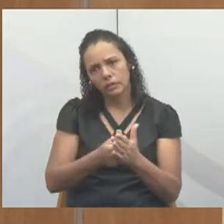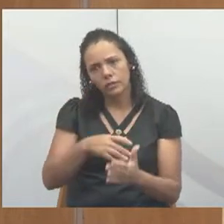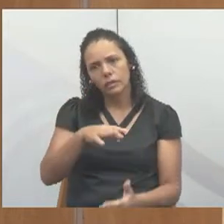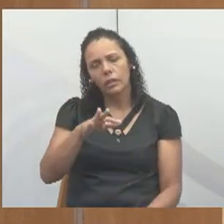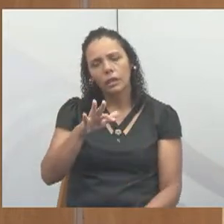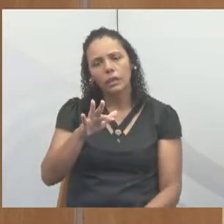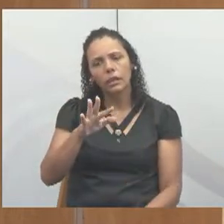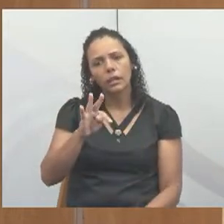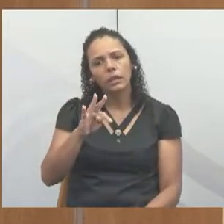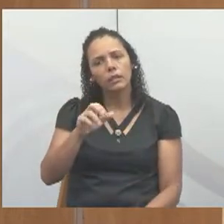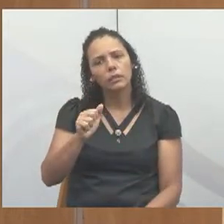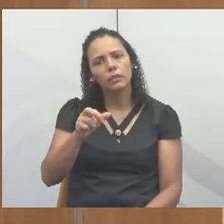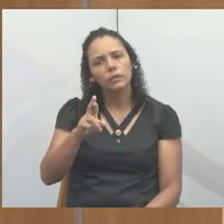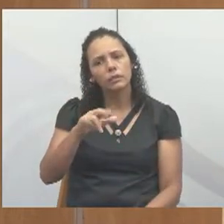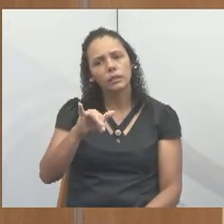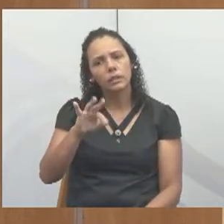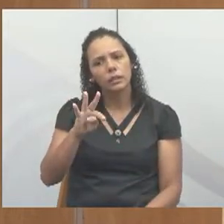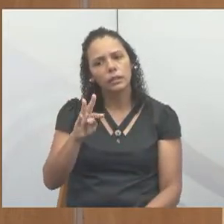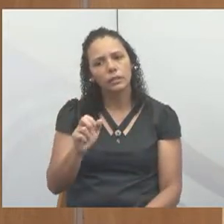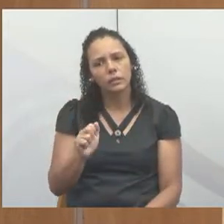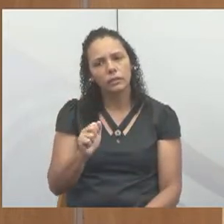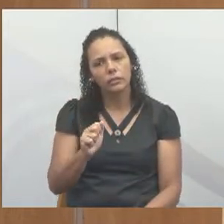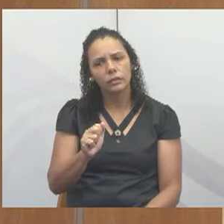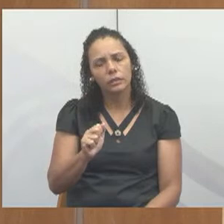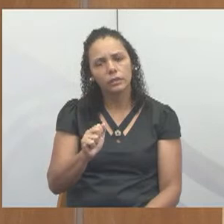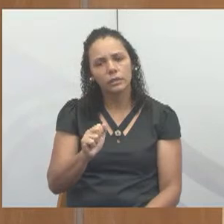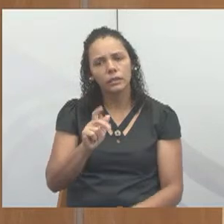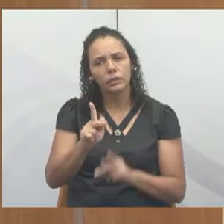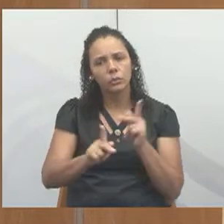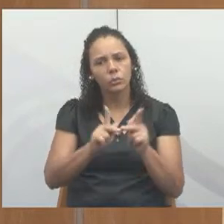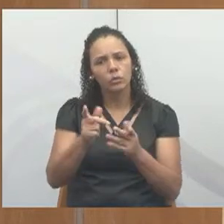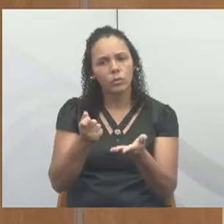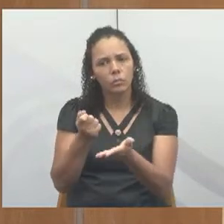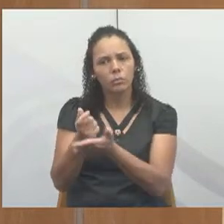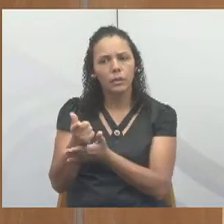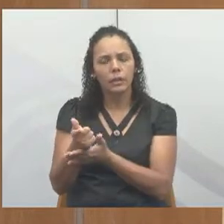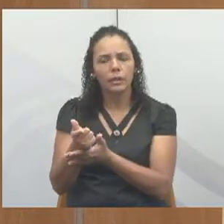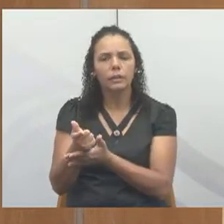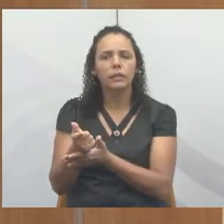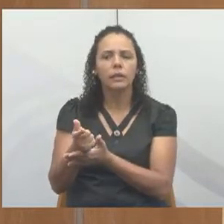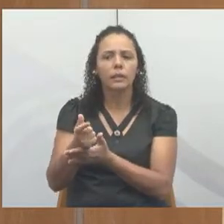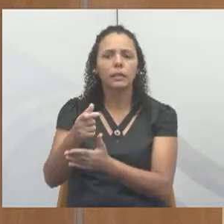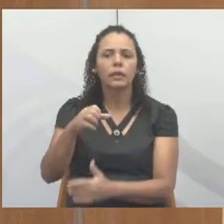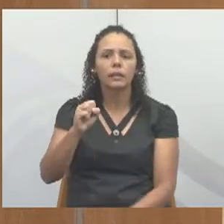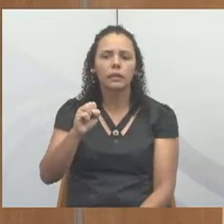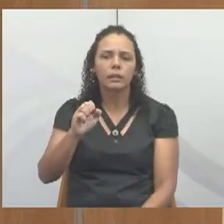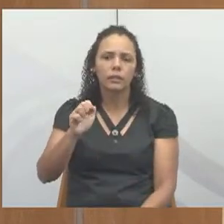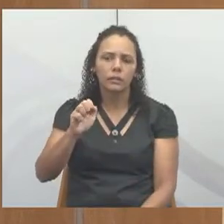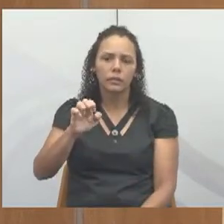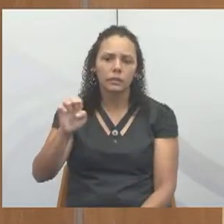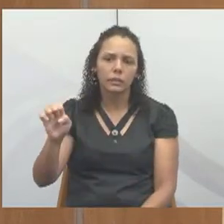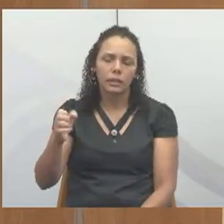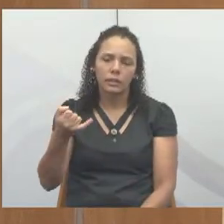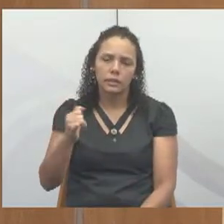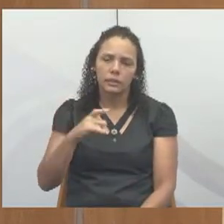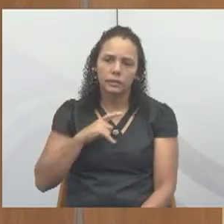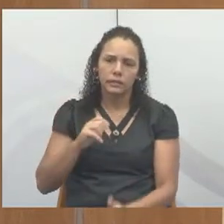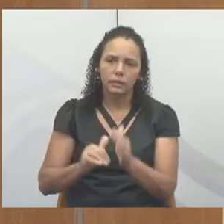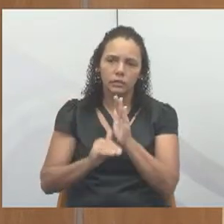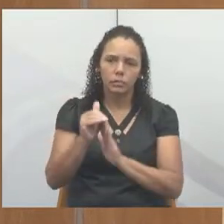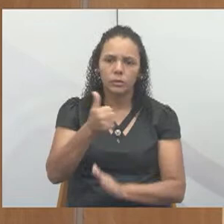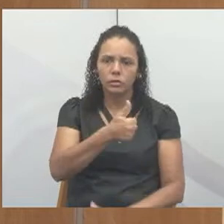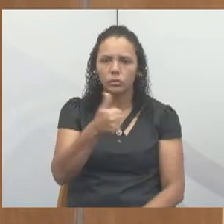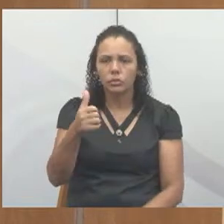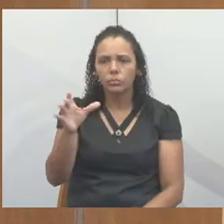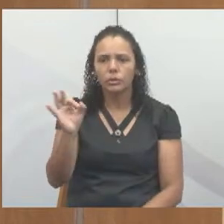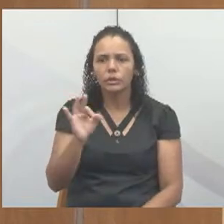Essa tarifa ela é cobrada dos munícipes e isso sim faz a receita do SAI. Se existe um aumento de 11% ali,